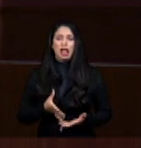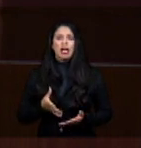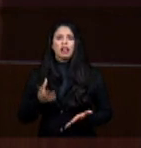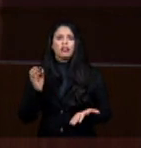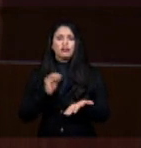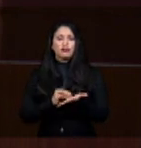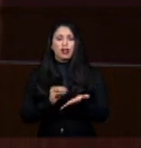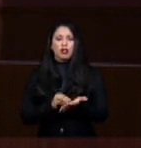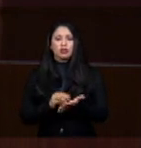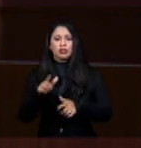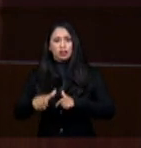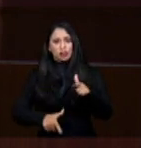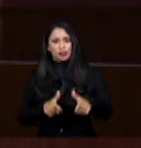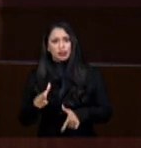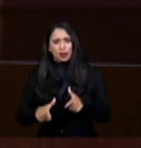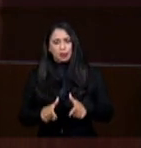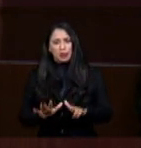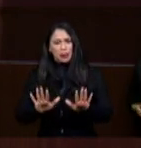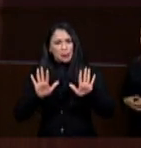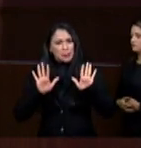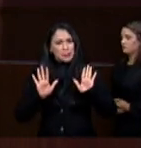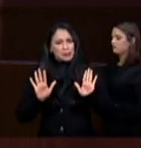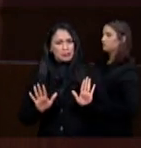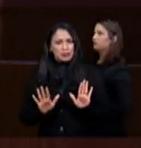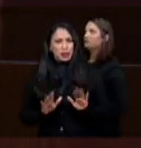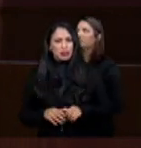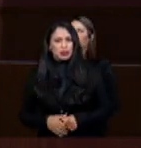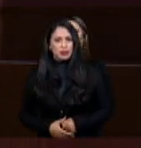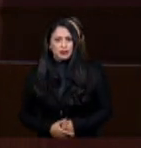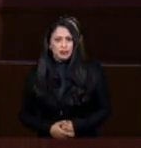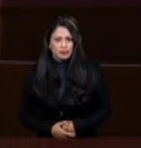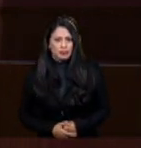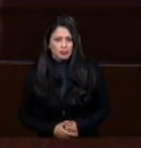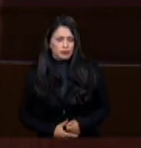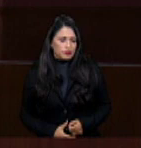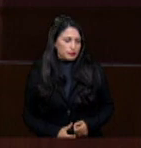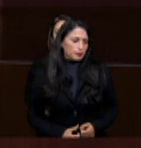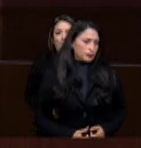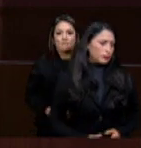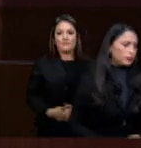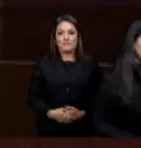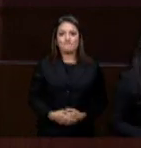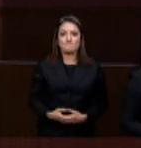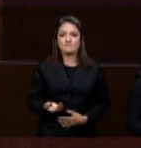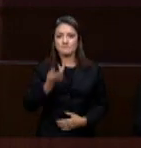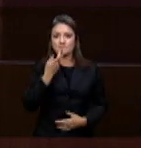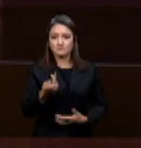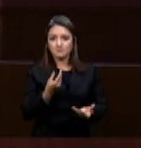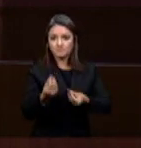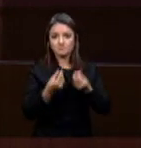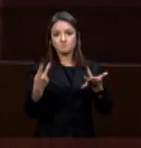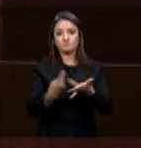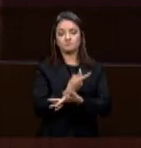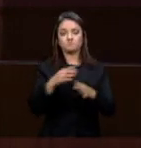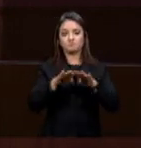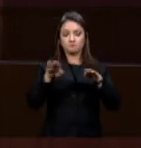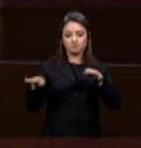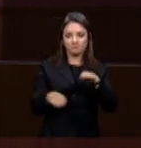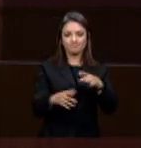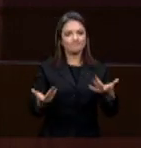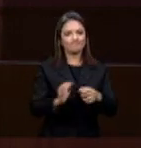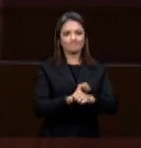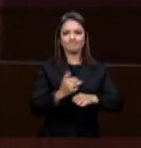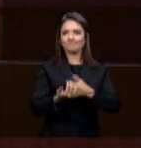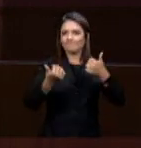desemprego eu queria qualificar um tiquinho mais né o quanto as desigualdades que se acentuaram a pandemia